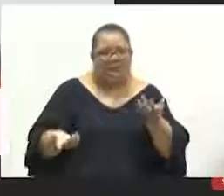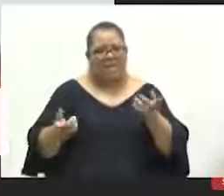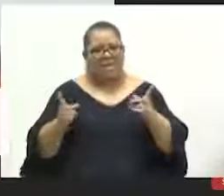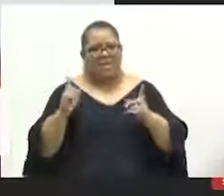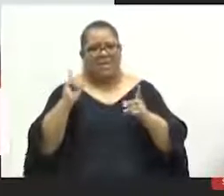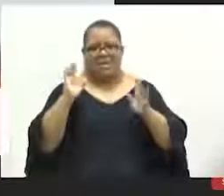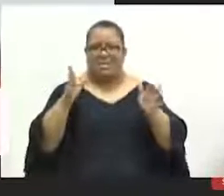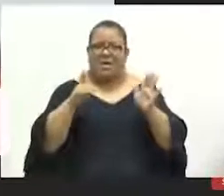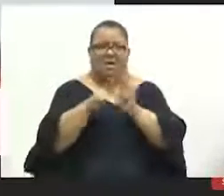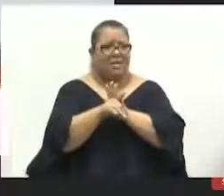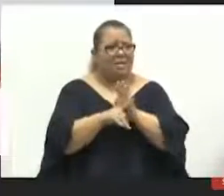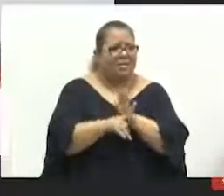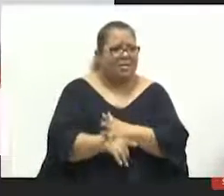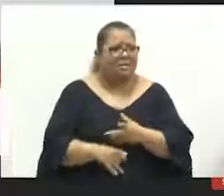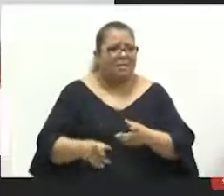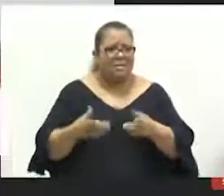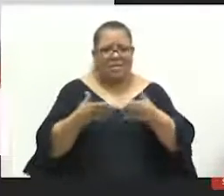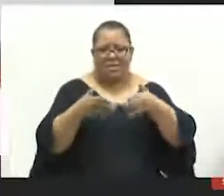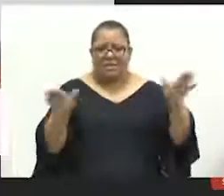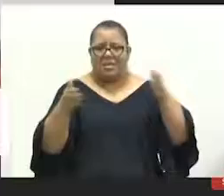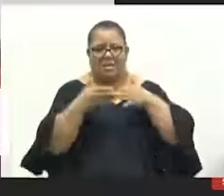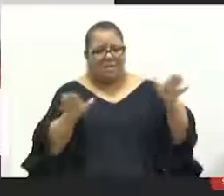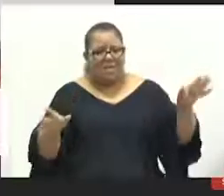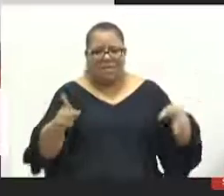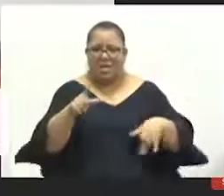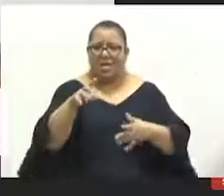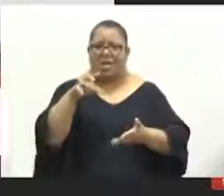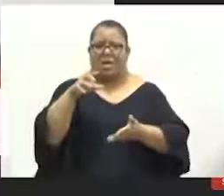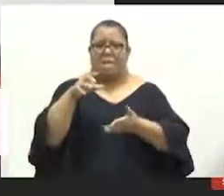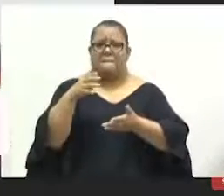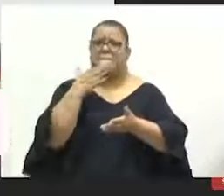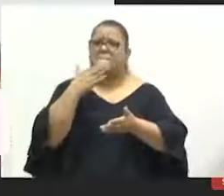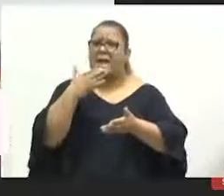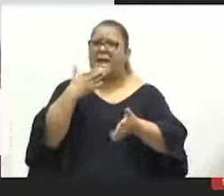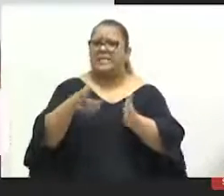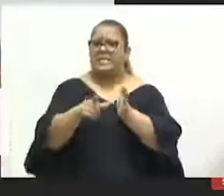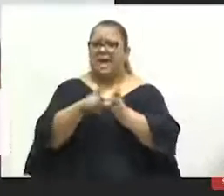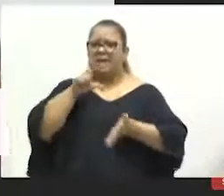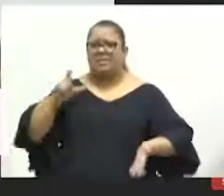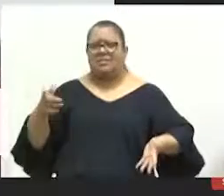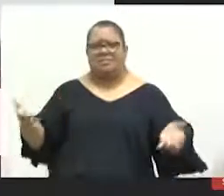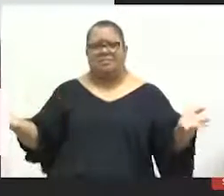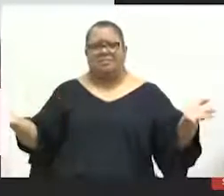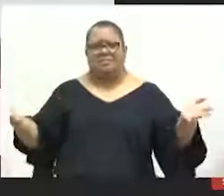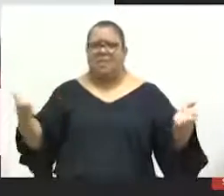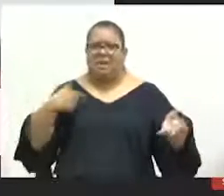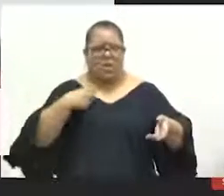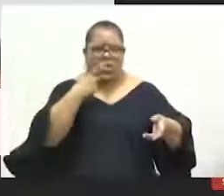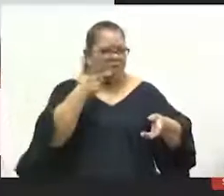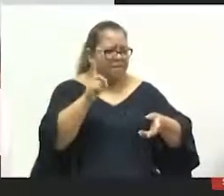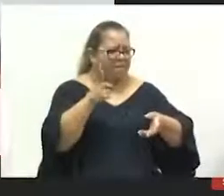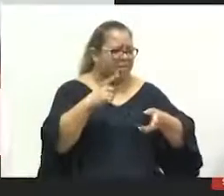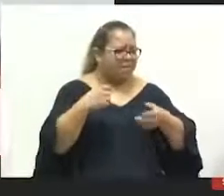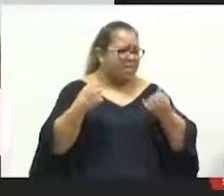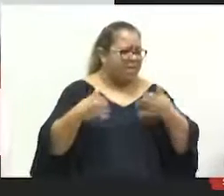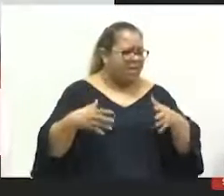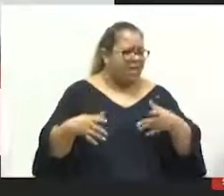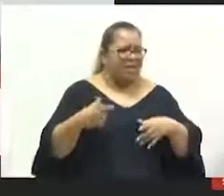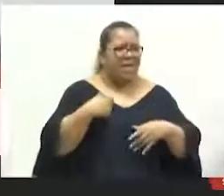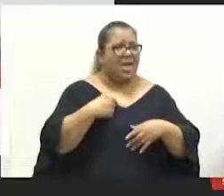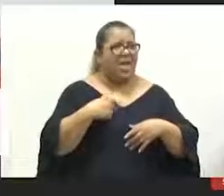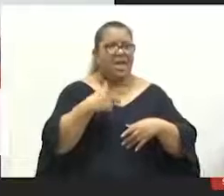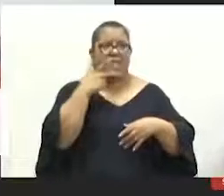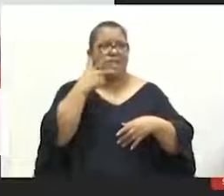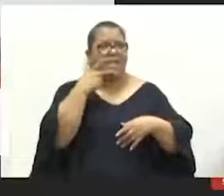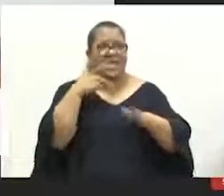esses exames serem liberados, não tem que fazer autorização prévia. Aí, o que precisa... É claro, não estou falando da alta complexidade, da rádio e tal, essa,